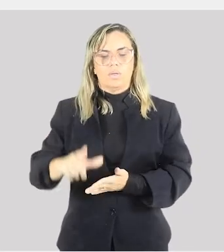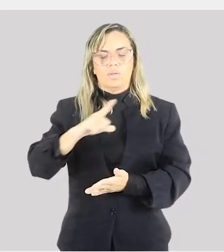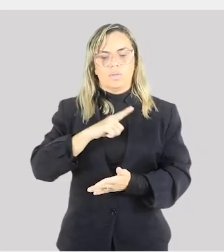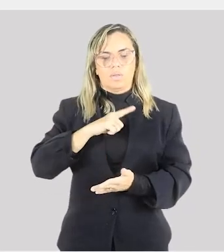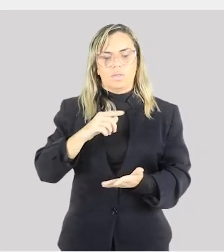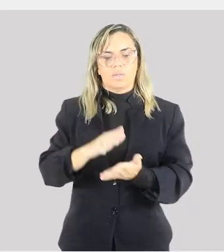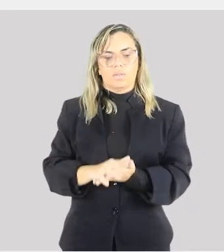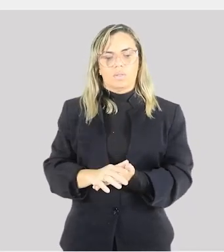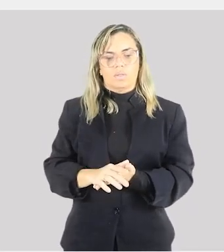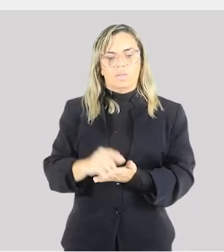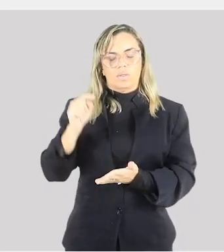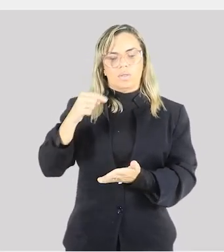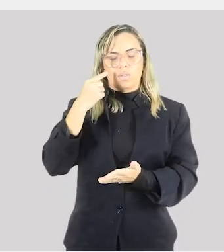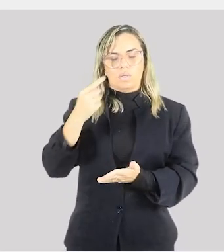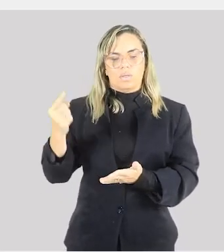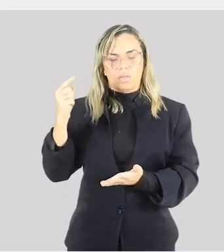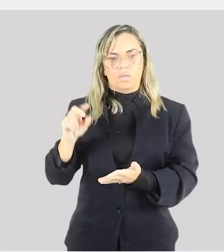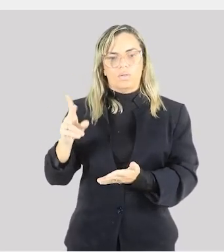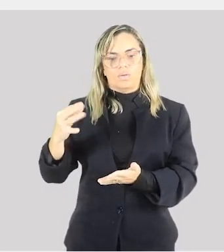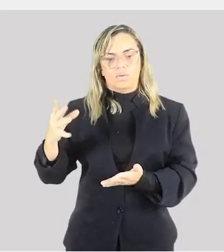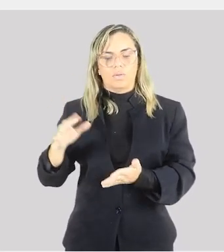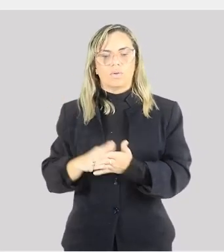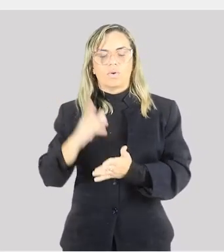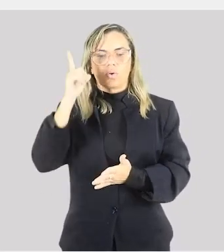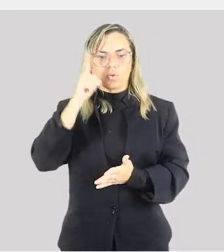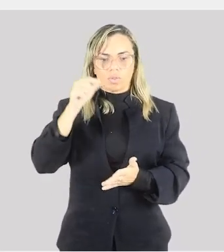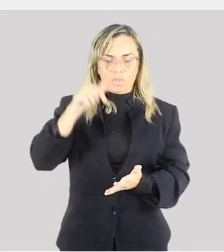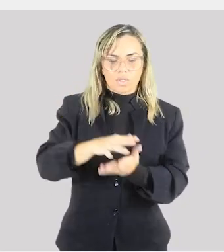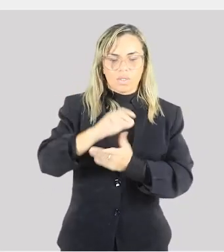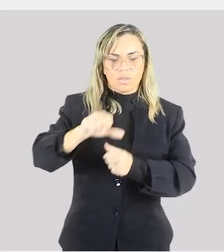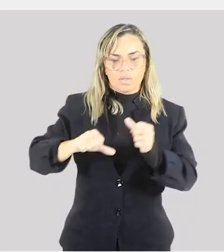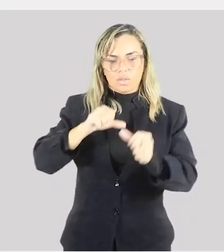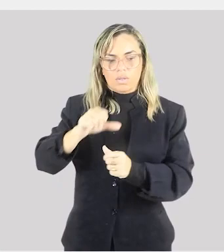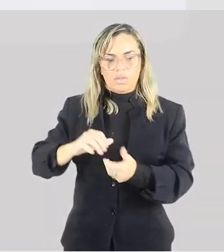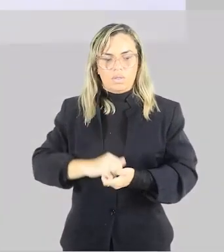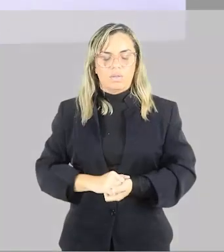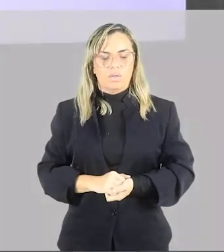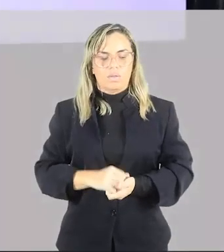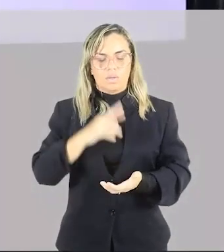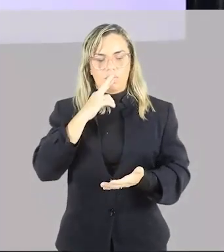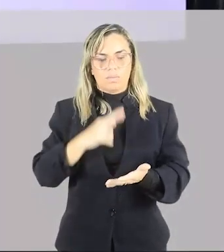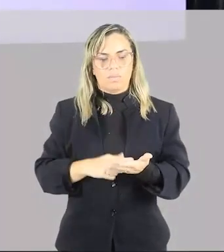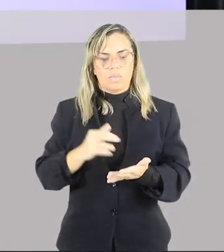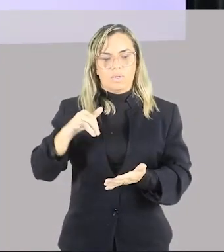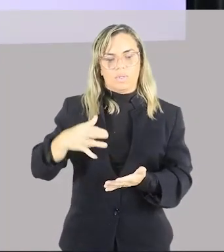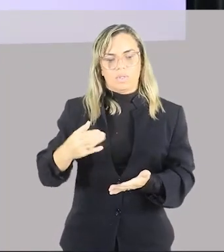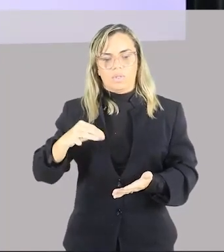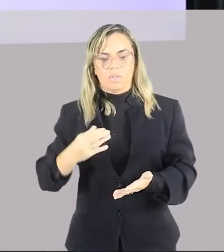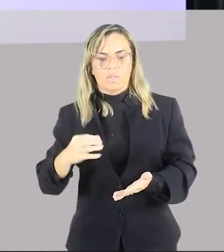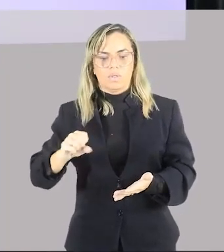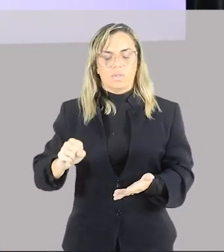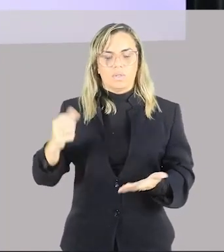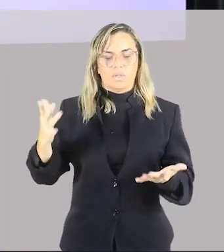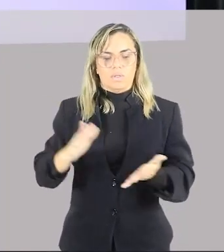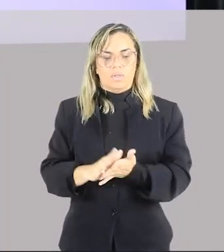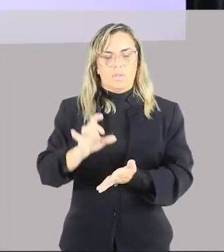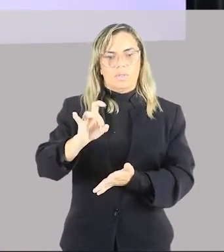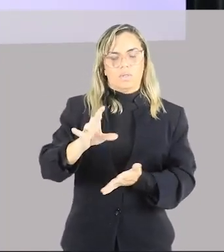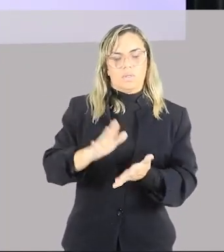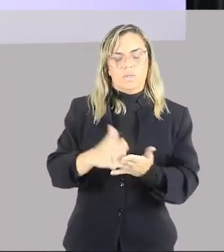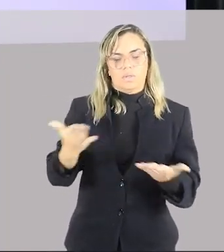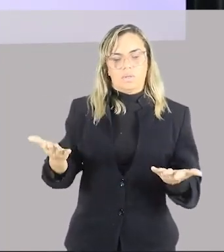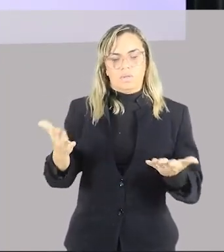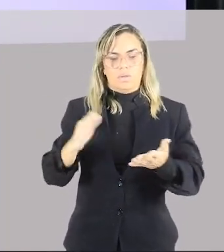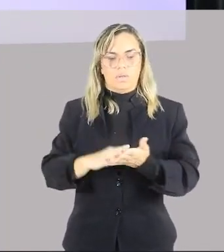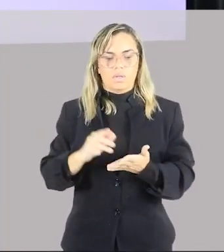mas esses vícios são sanáveis, eu consigo resolver eles. E os atos inexistentes, ou seja, os atos que possuem